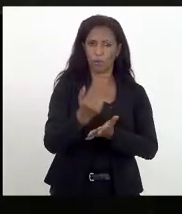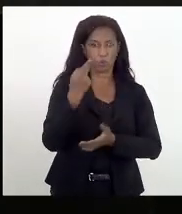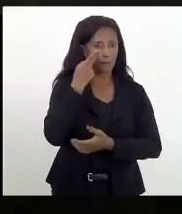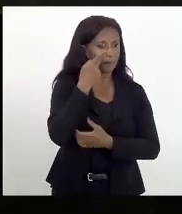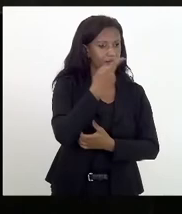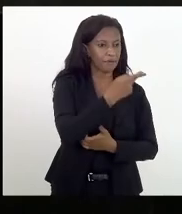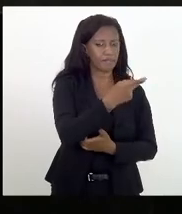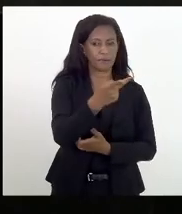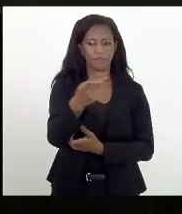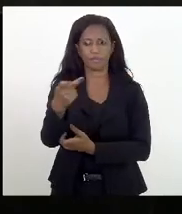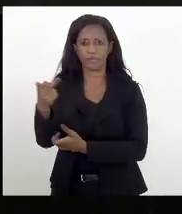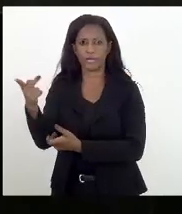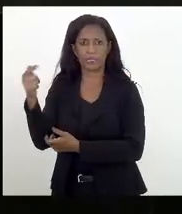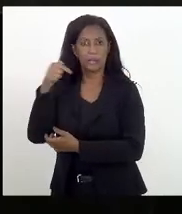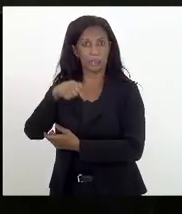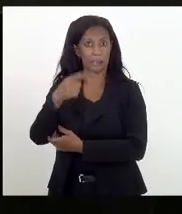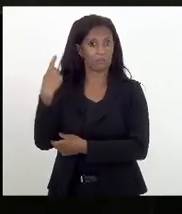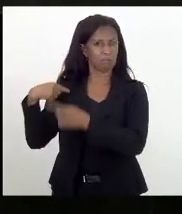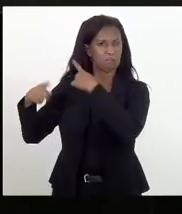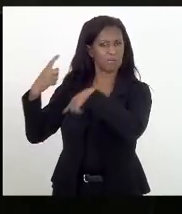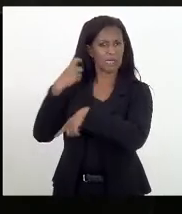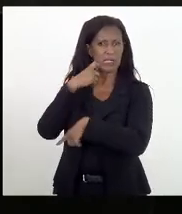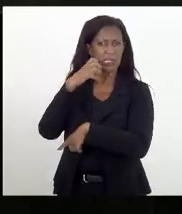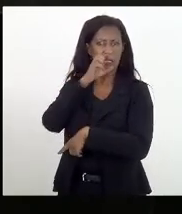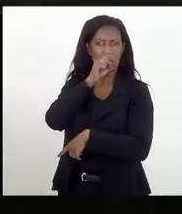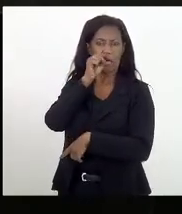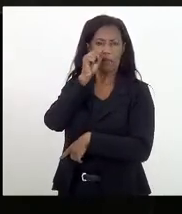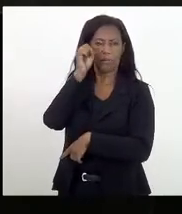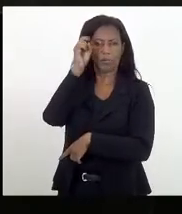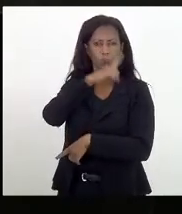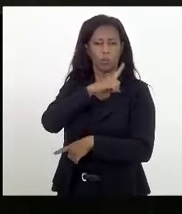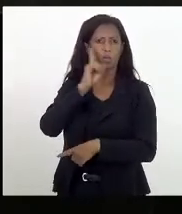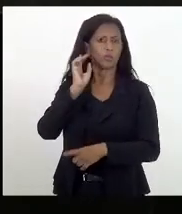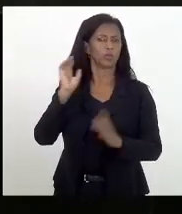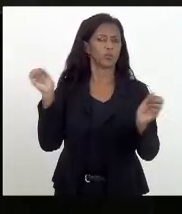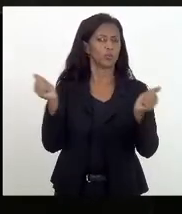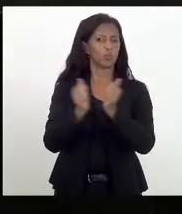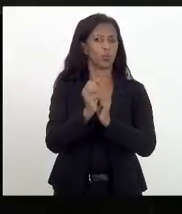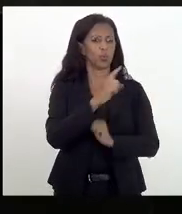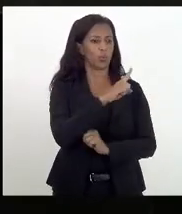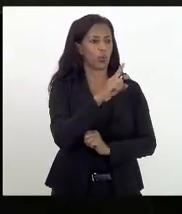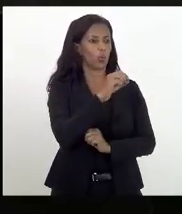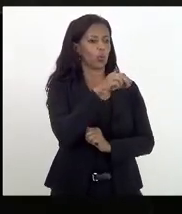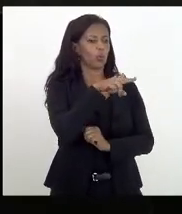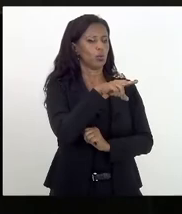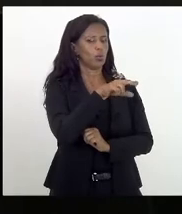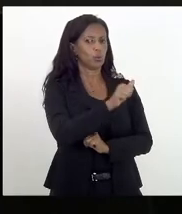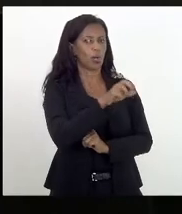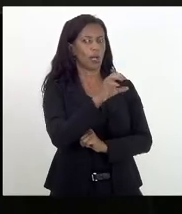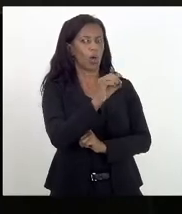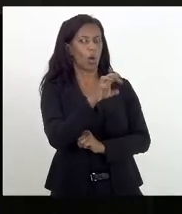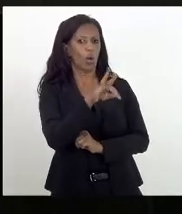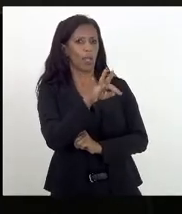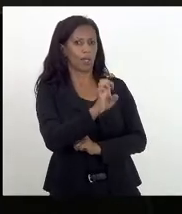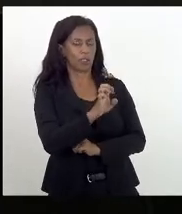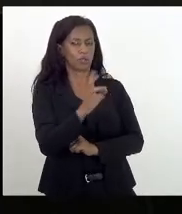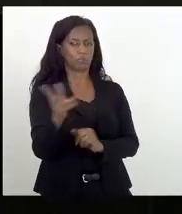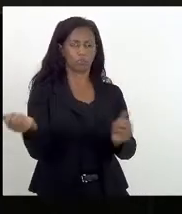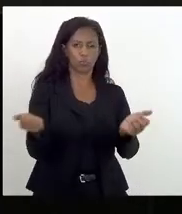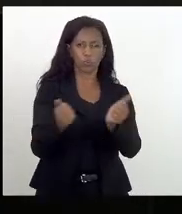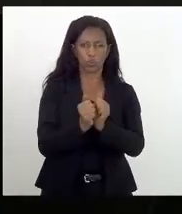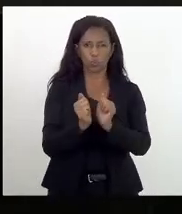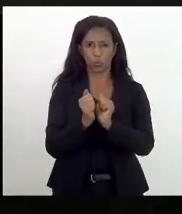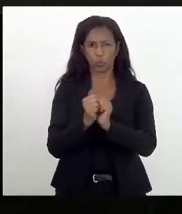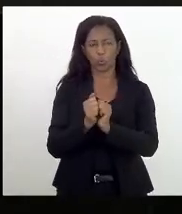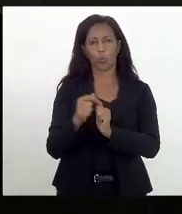fazer as visitas neste último final de semana ele esteve na zona oeste do Rio de Janeiro acompanhado por alguns parlamentares e também os secretários